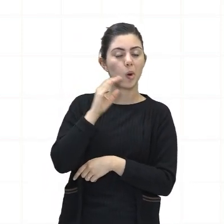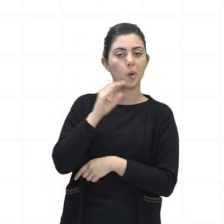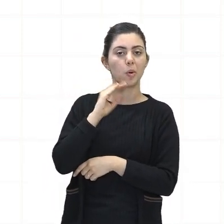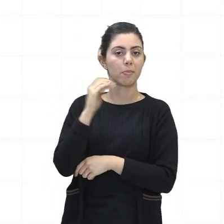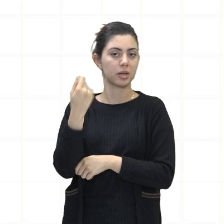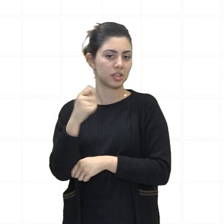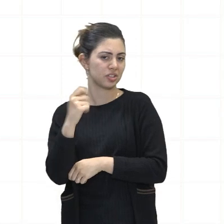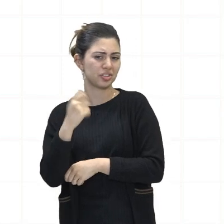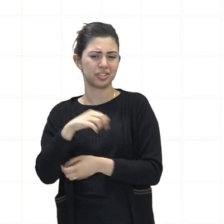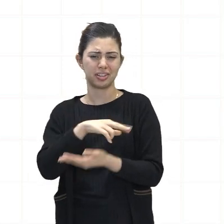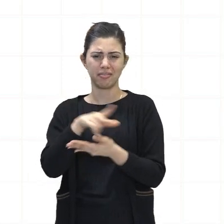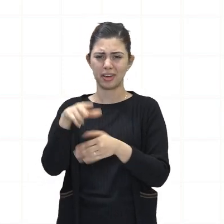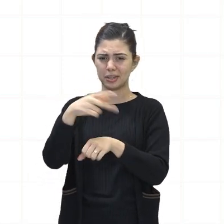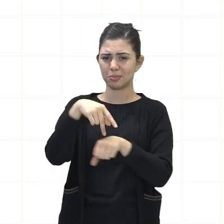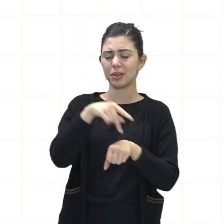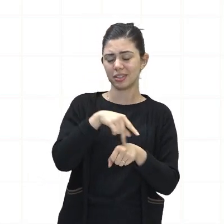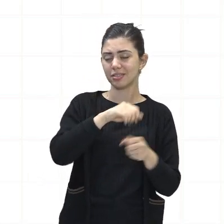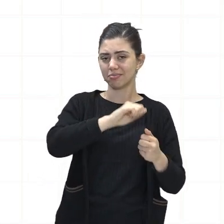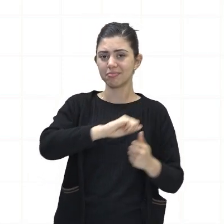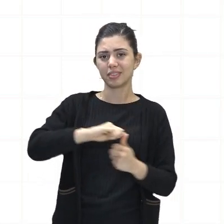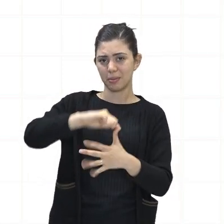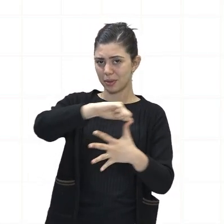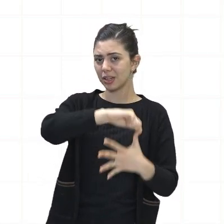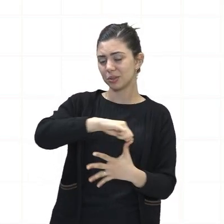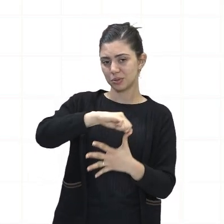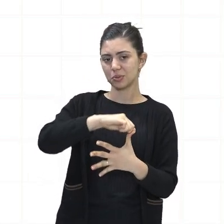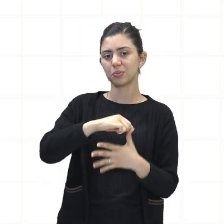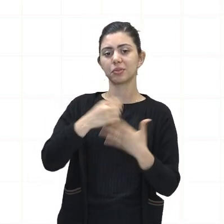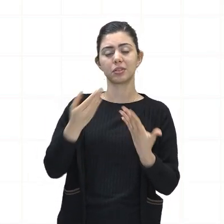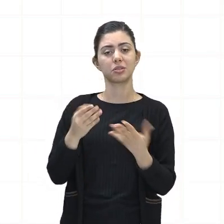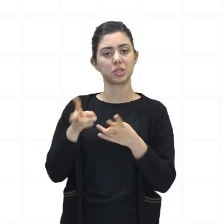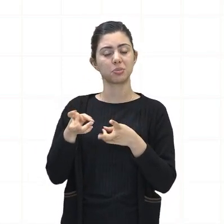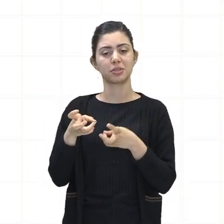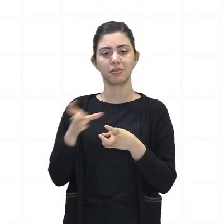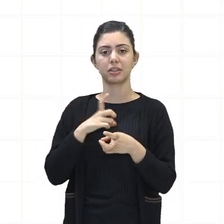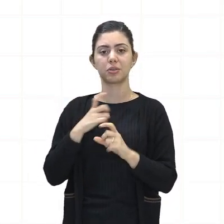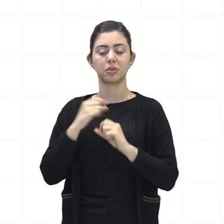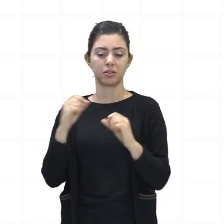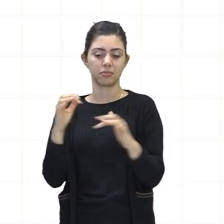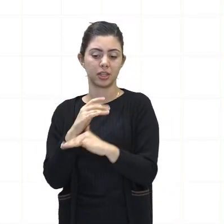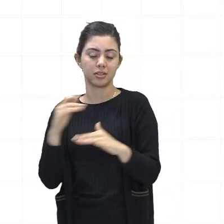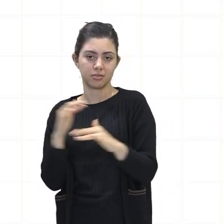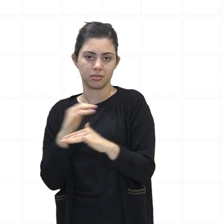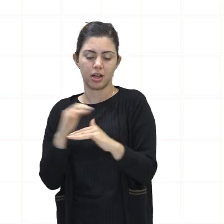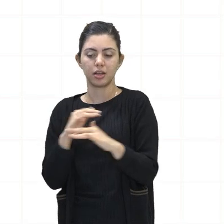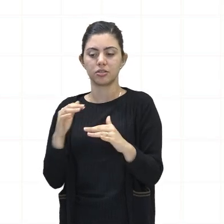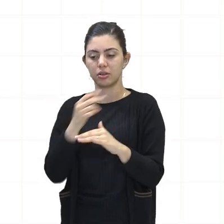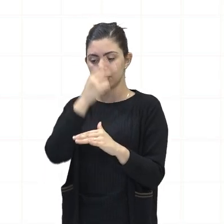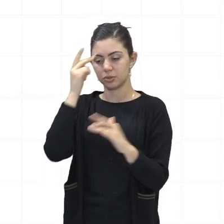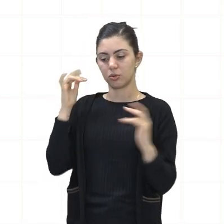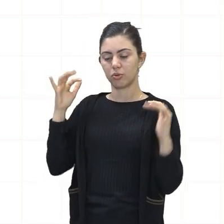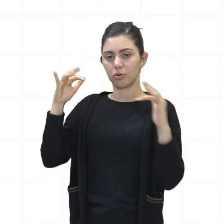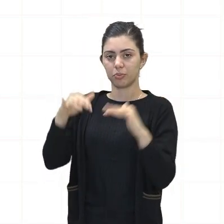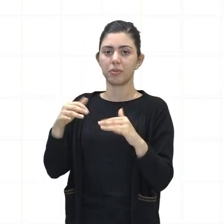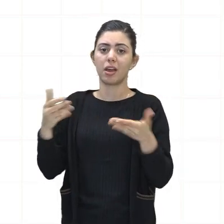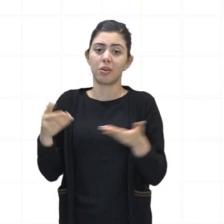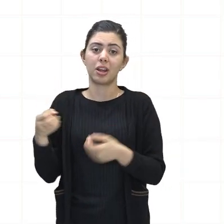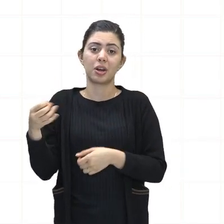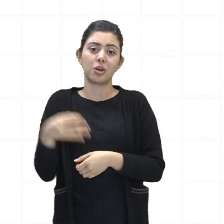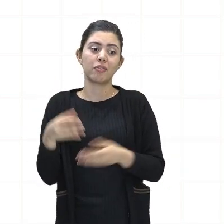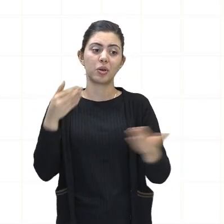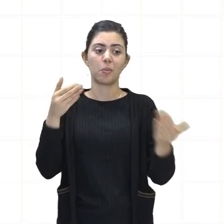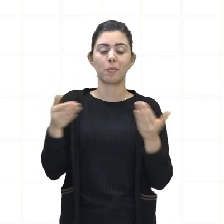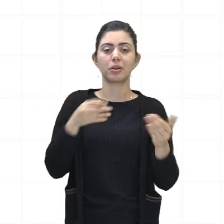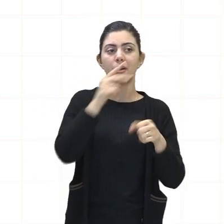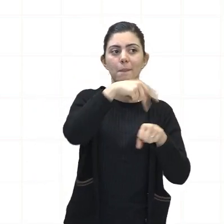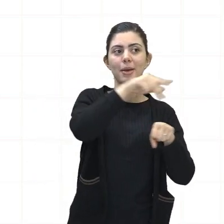Argentina e etc., América do Sul, né, gente? Então a gente observa que a urbanização ela é mais recente do que nos países ricos, nos